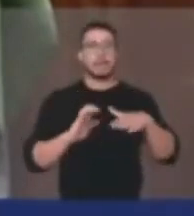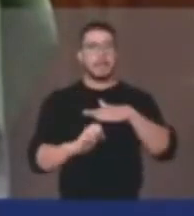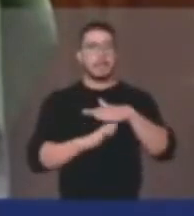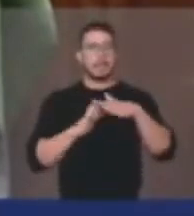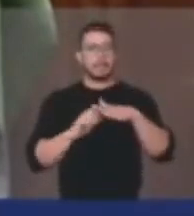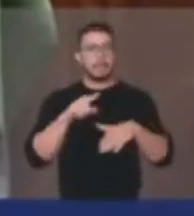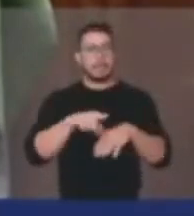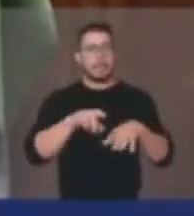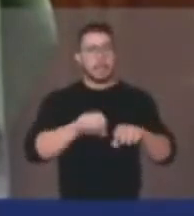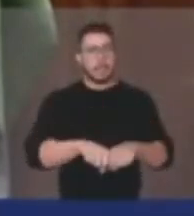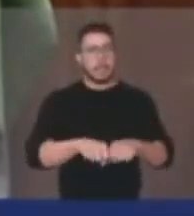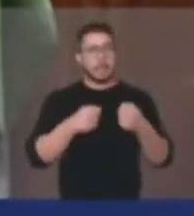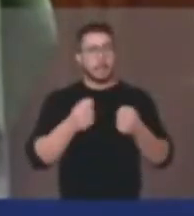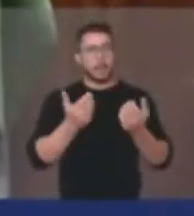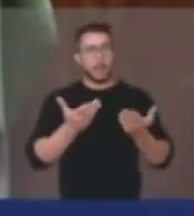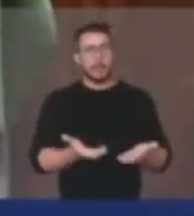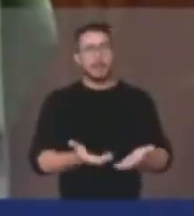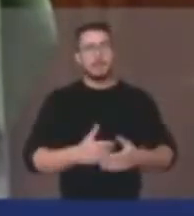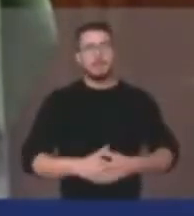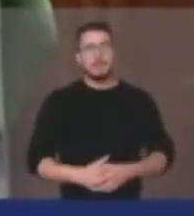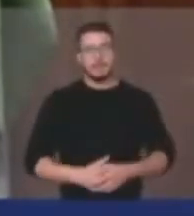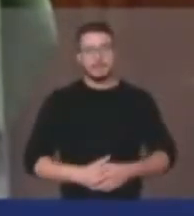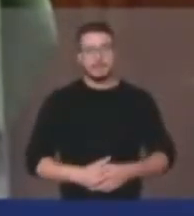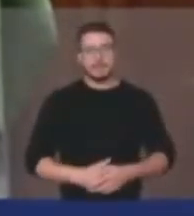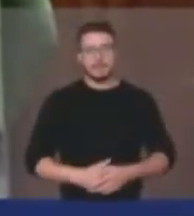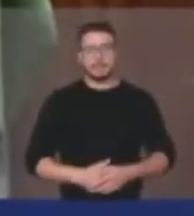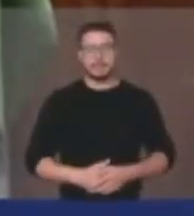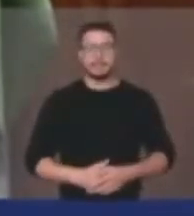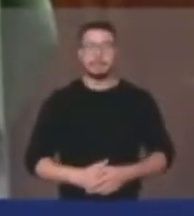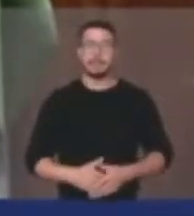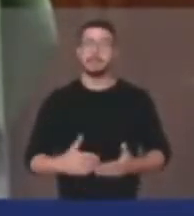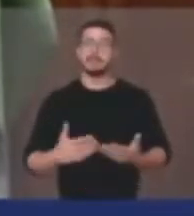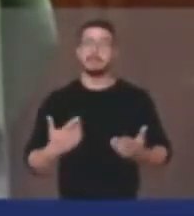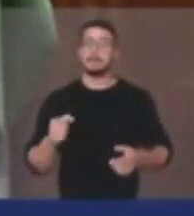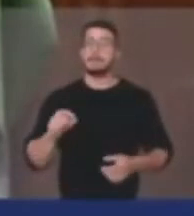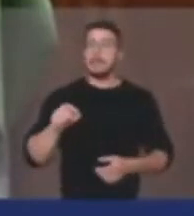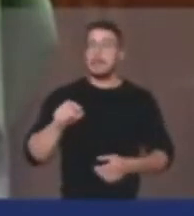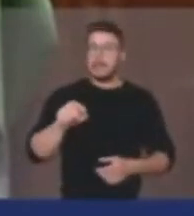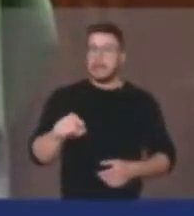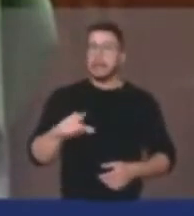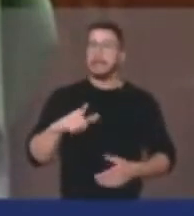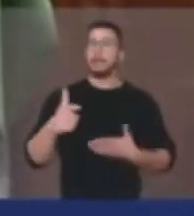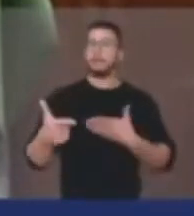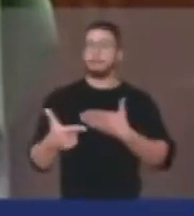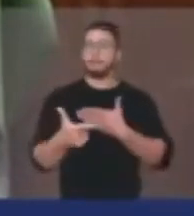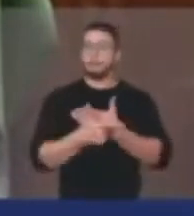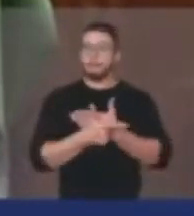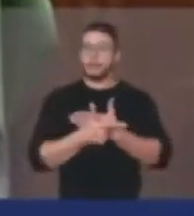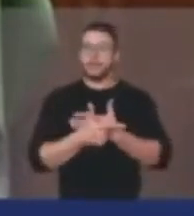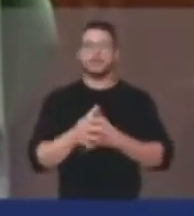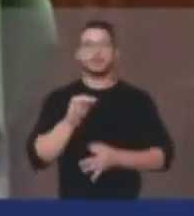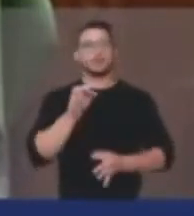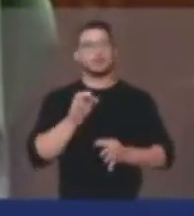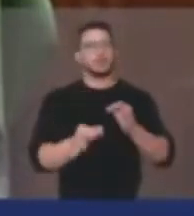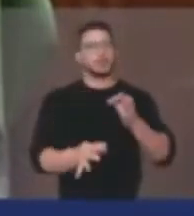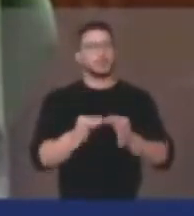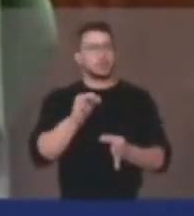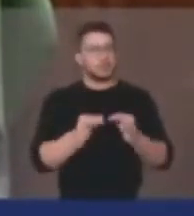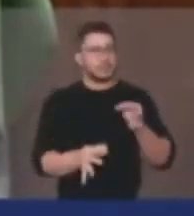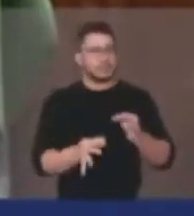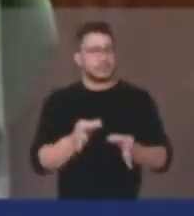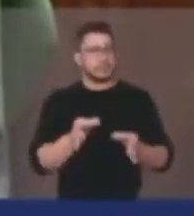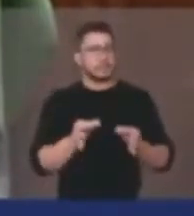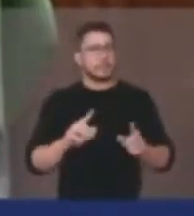quebrar. O fato dele ter assumido um papel de juiz e, ao mesmo tempo, ter